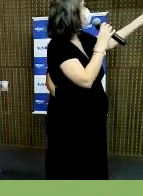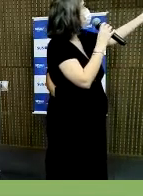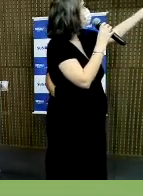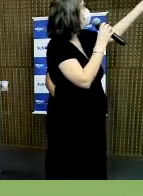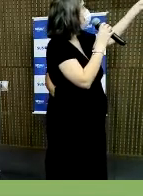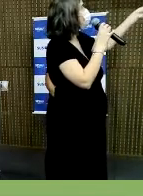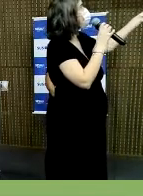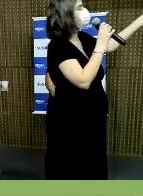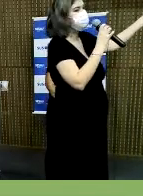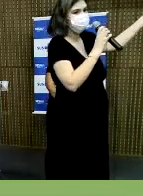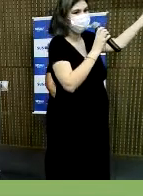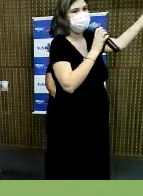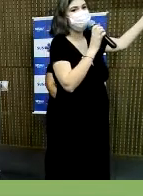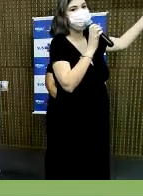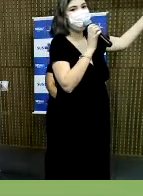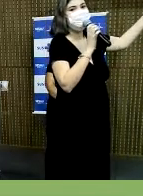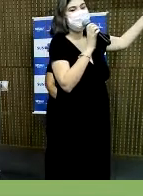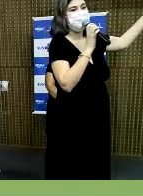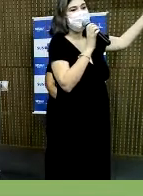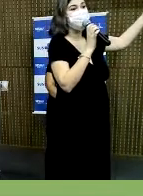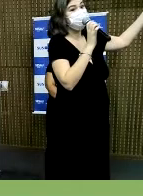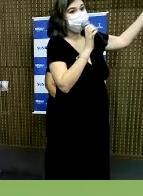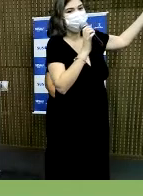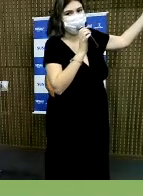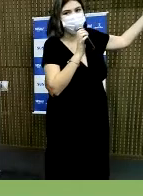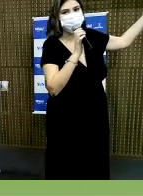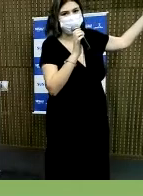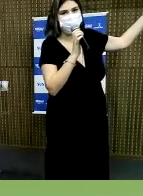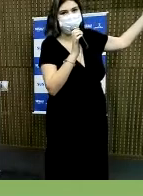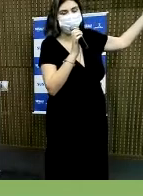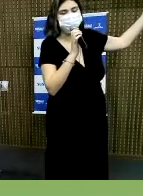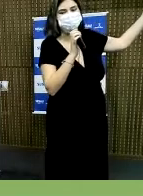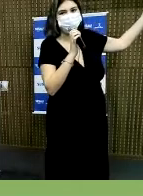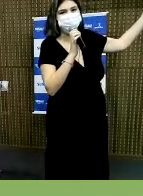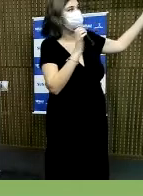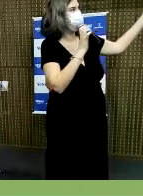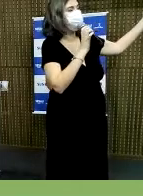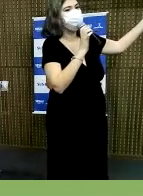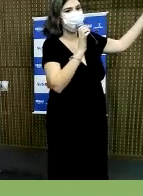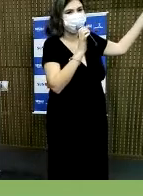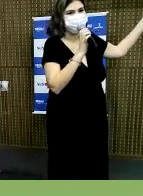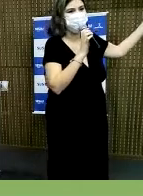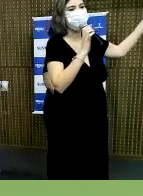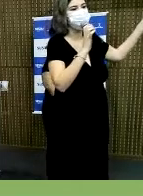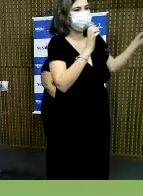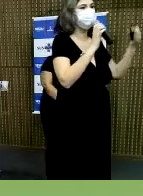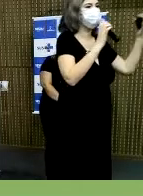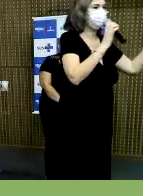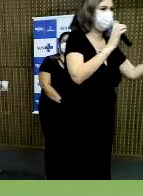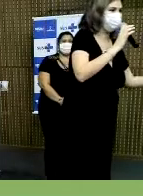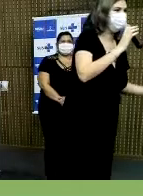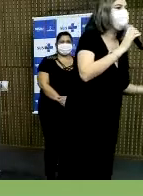que elas passam várias vezes pelos profissionais. Nós atendemos pacientes gestantes de outras áreas,